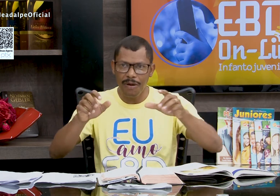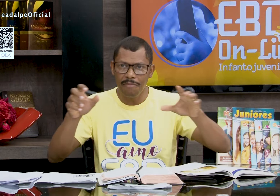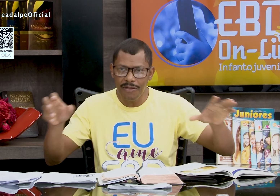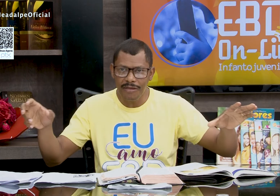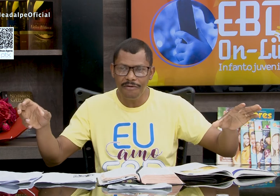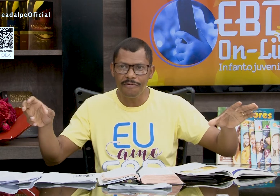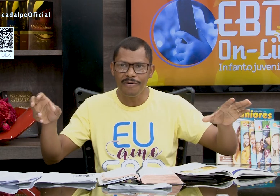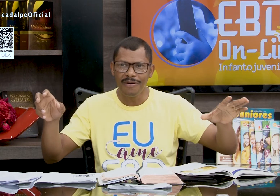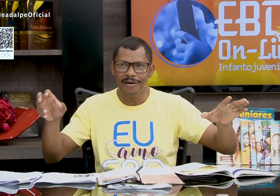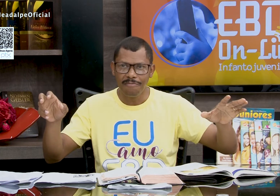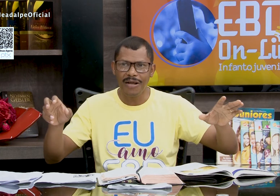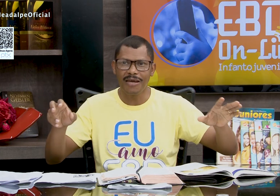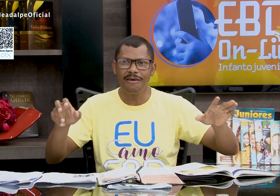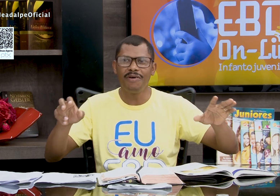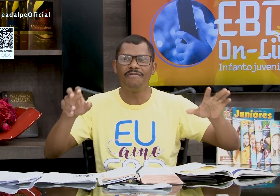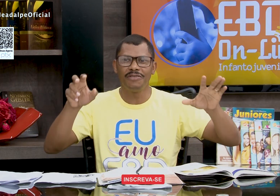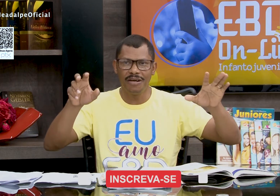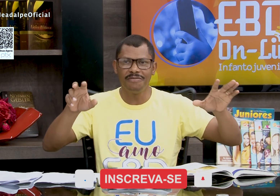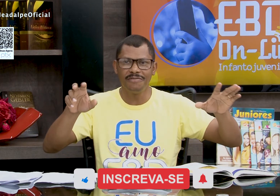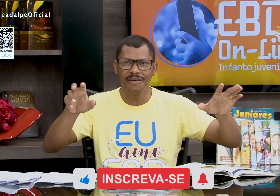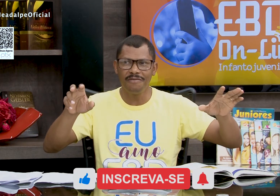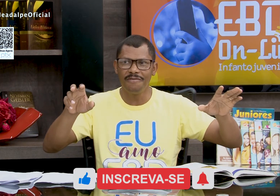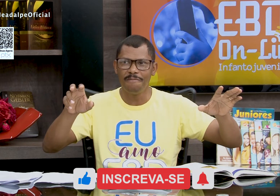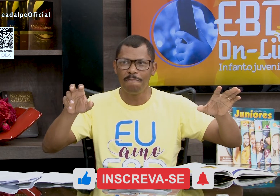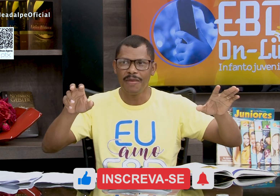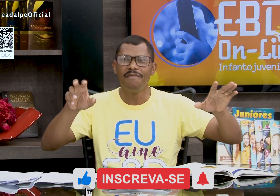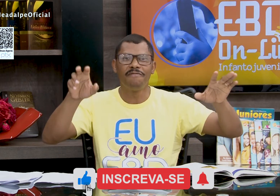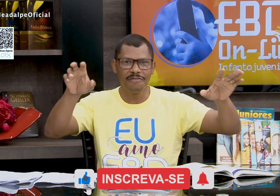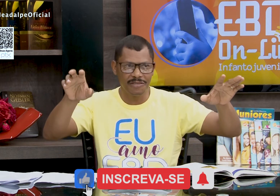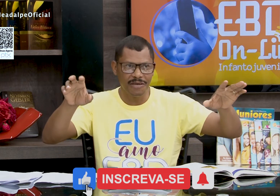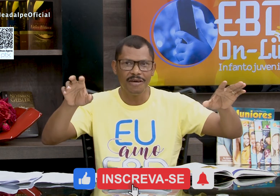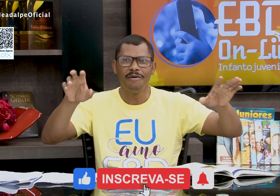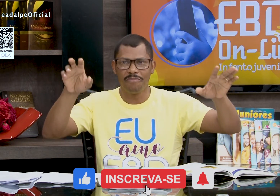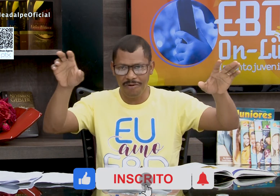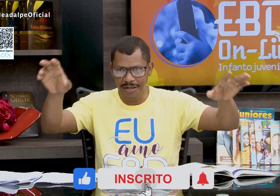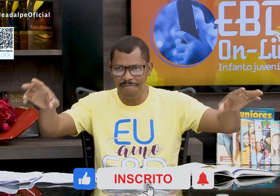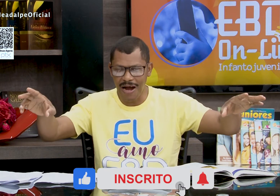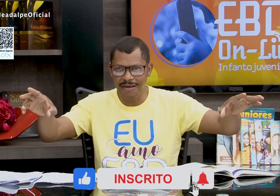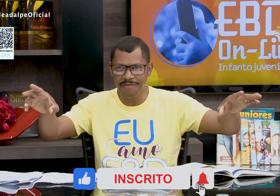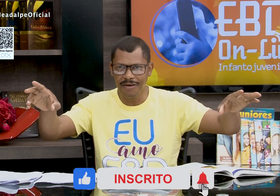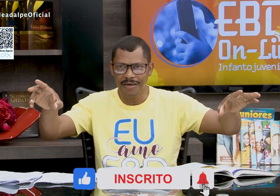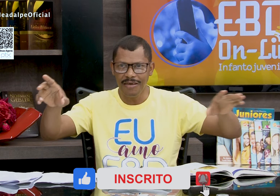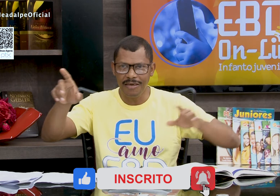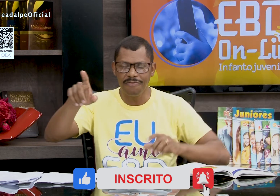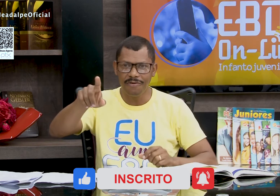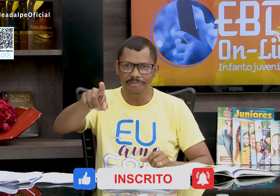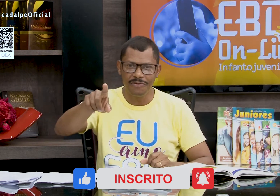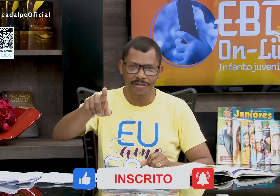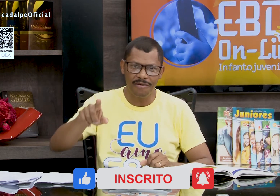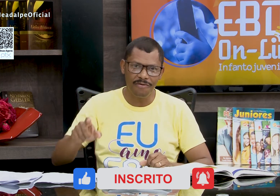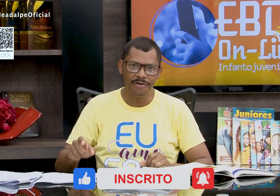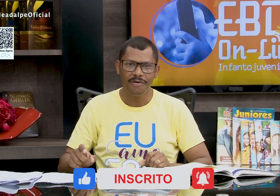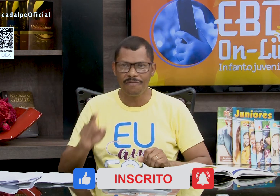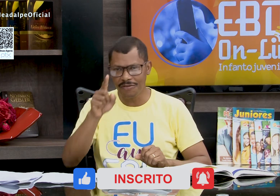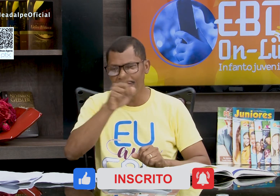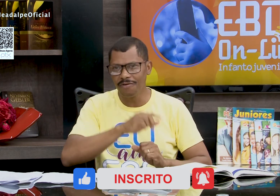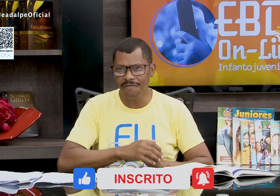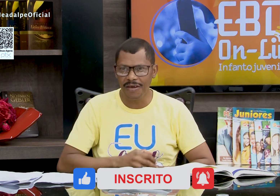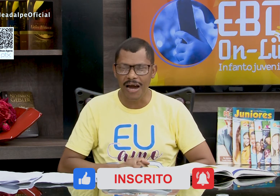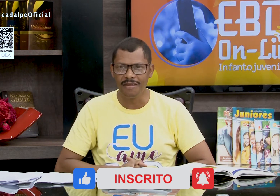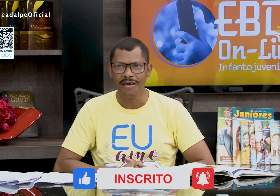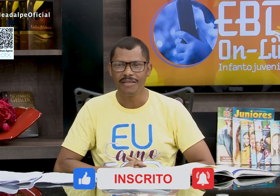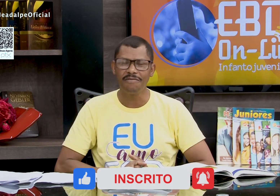Deus permitiu para que o evangelho do Senhor fosse proclamado e que o nome do senhor